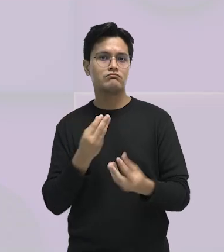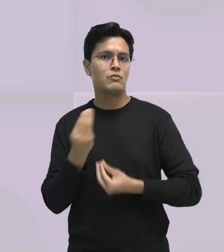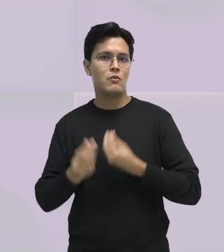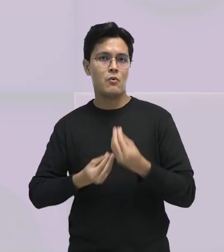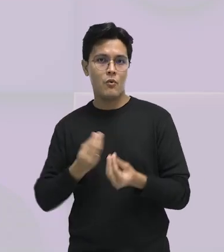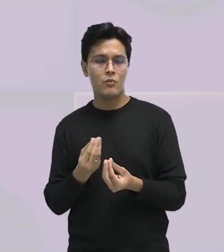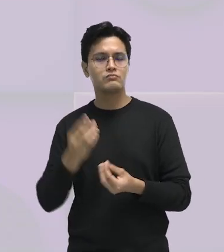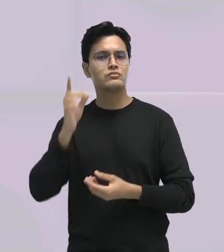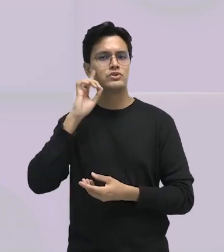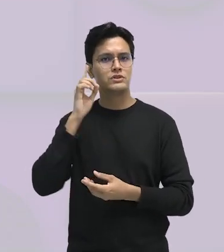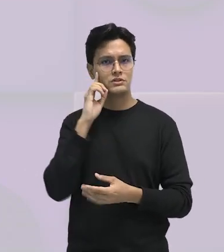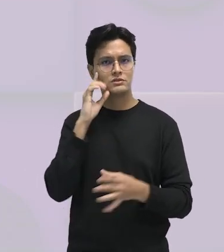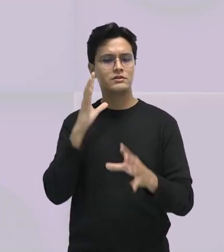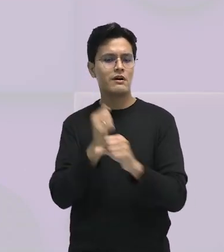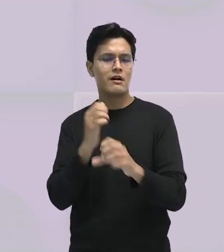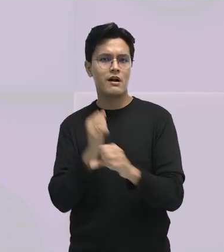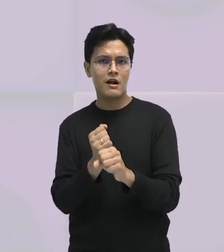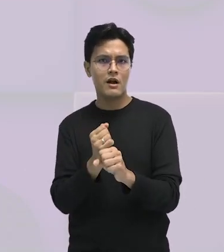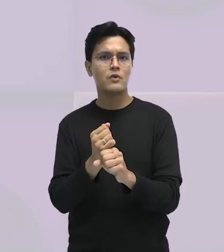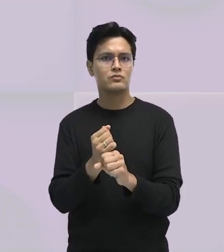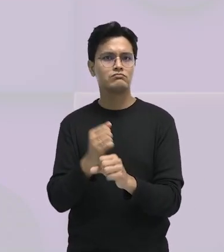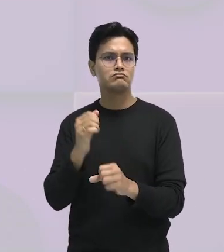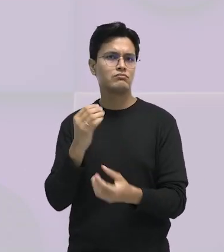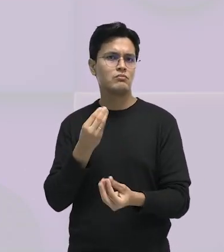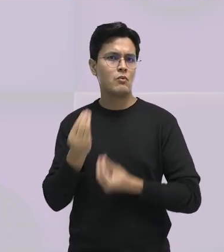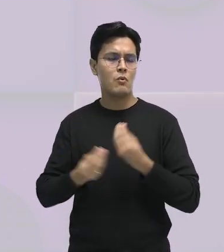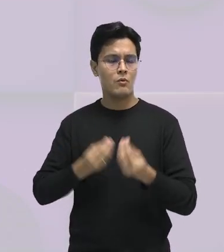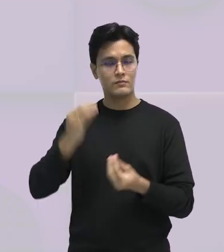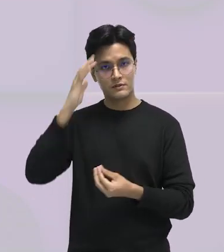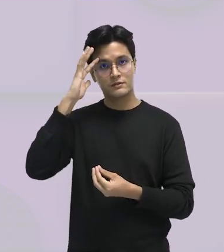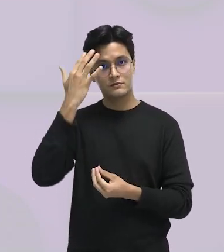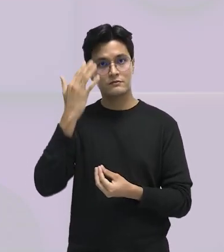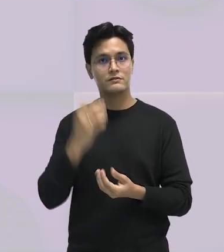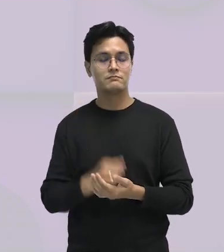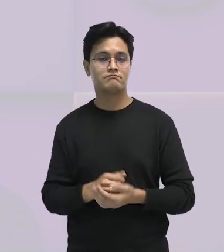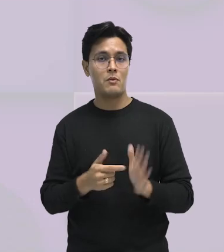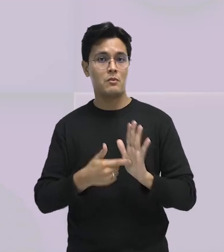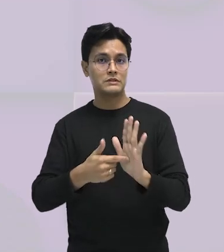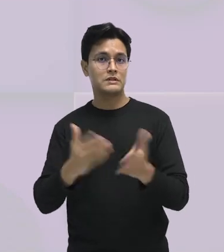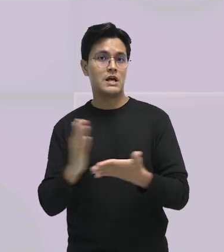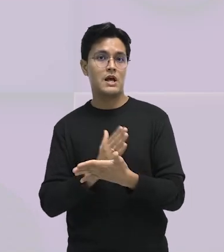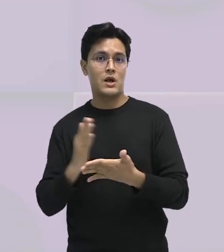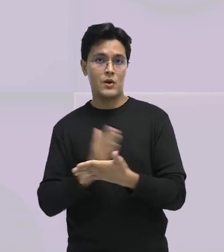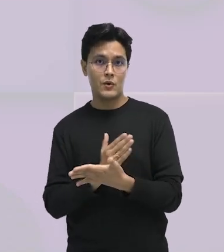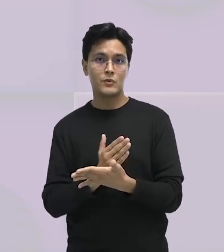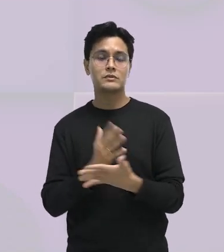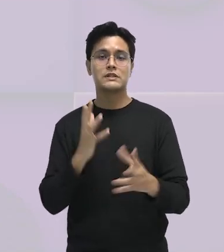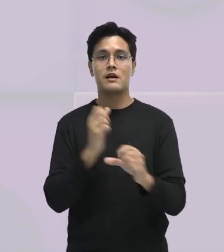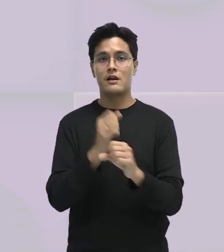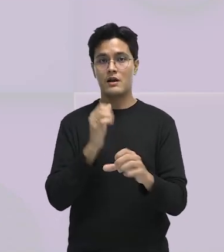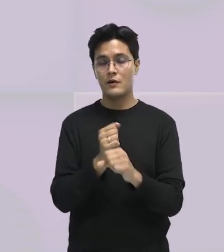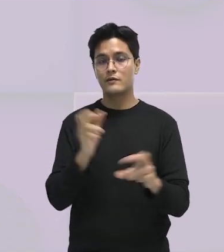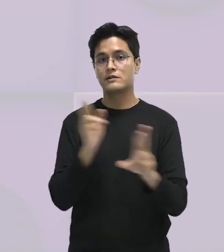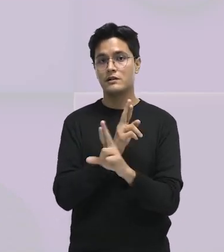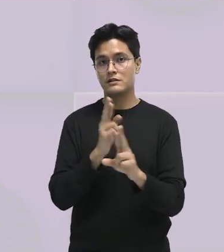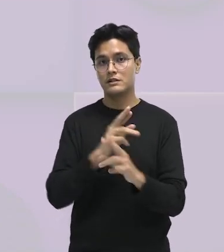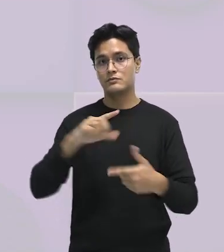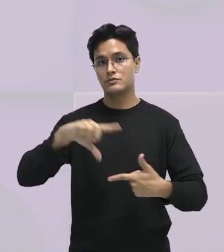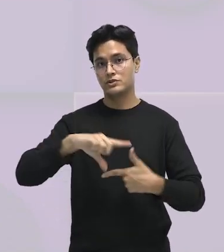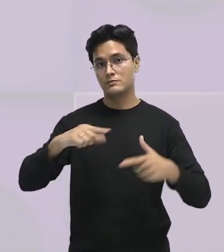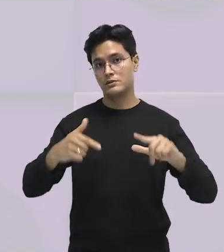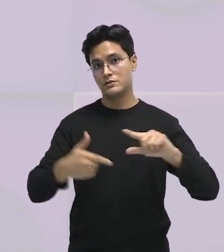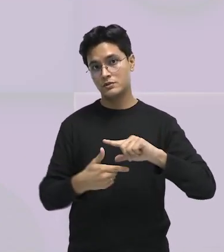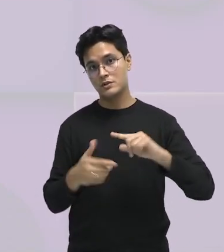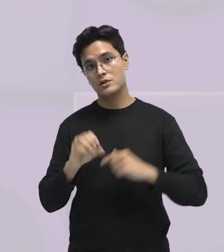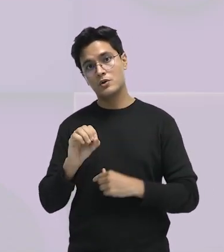do cotidiano, tá? Então eu trouxe aqui alguns probleminhas uns envolvendo geometria, outros envolvendo somente